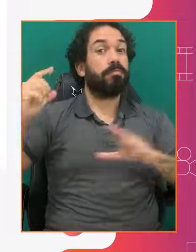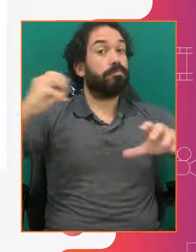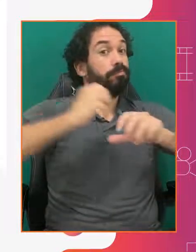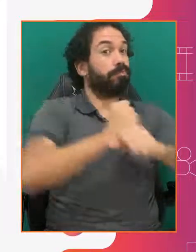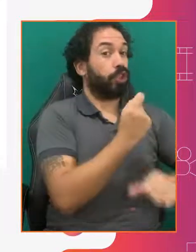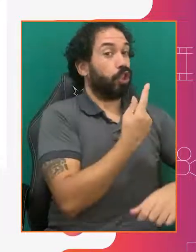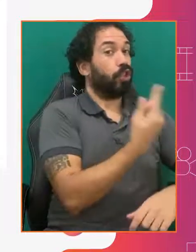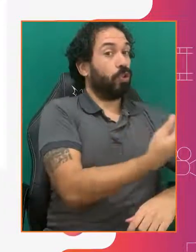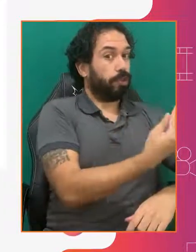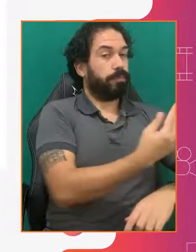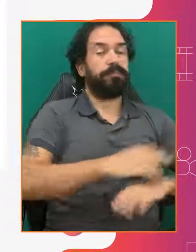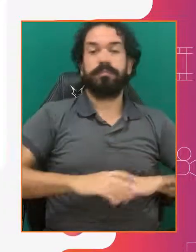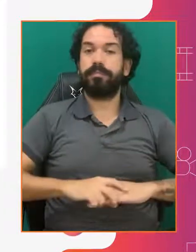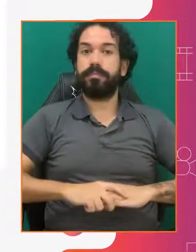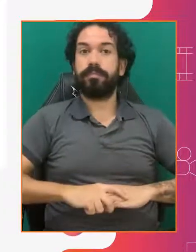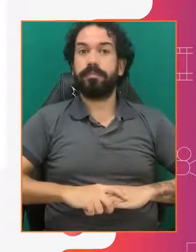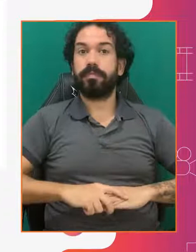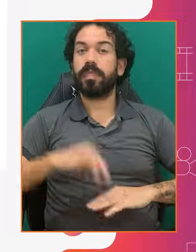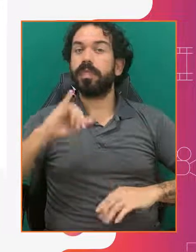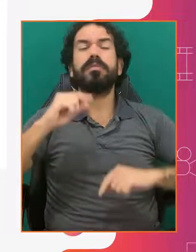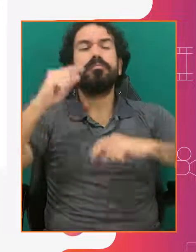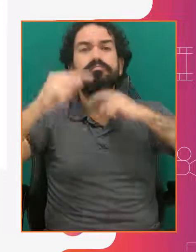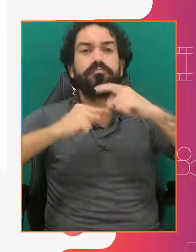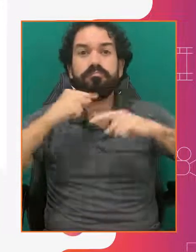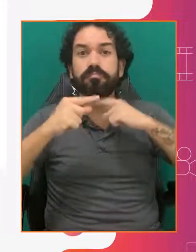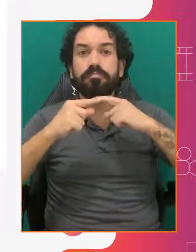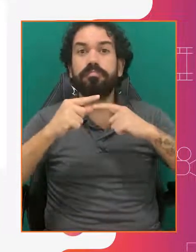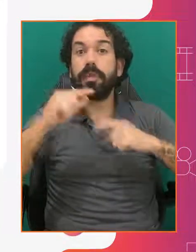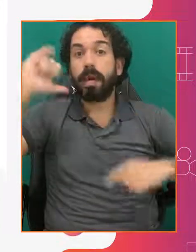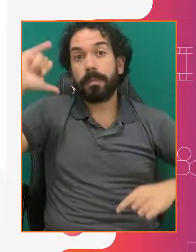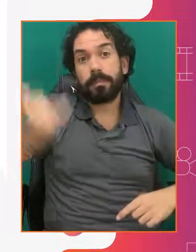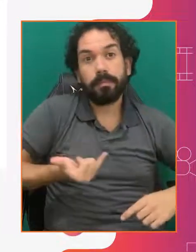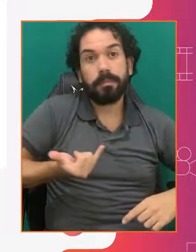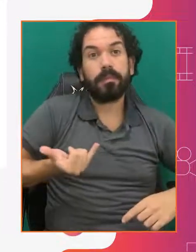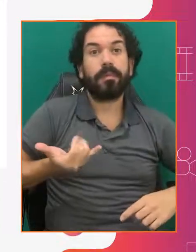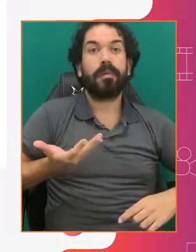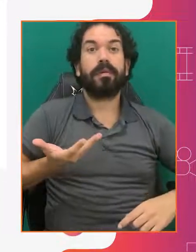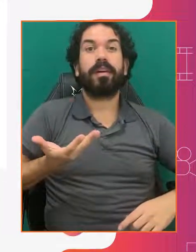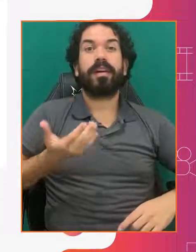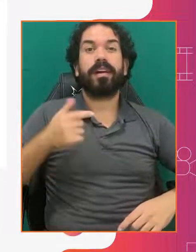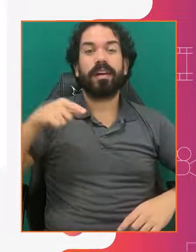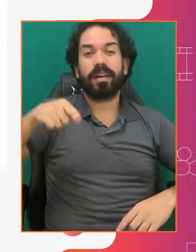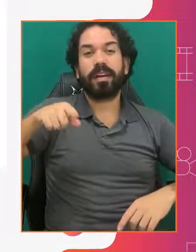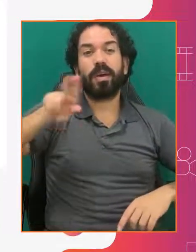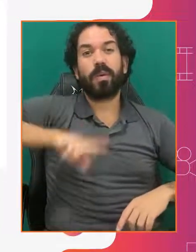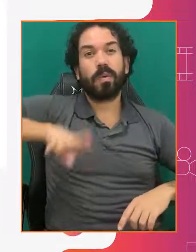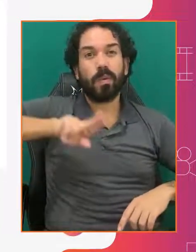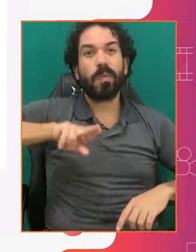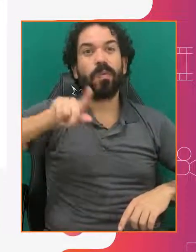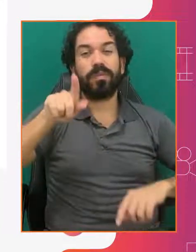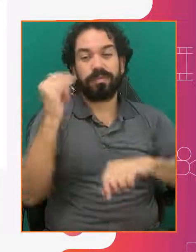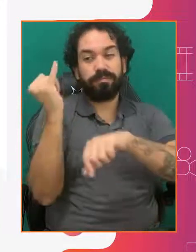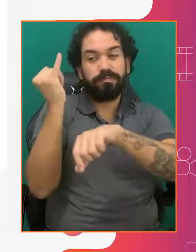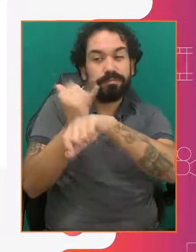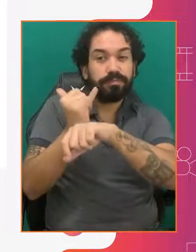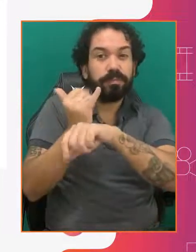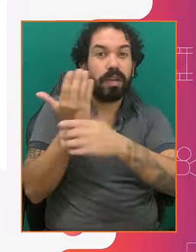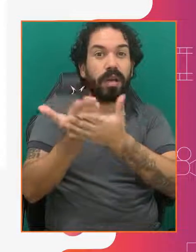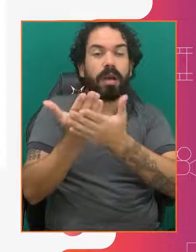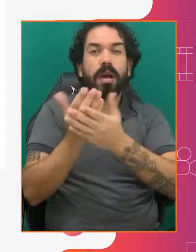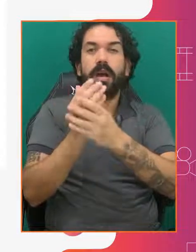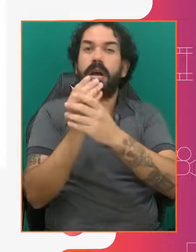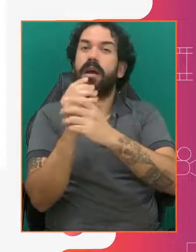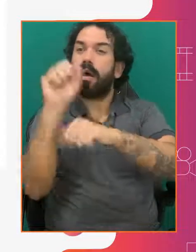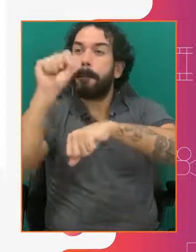princípios da animação. Se tiverem alguma dúvida, aproveitem a ferramenta da videoaula para